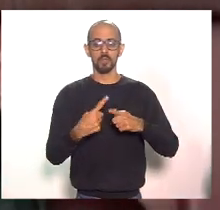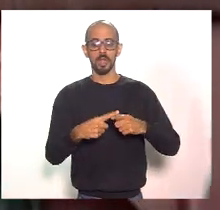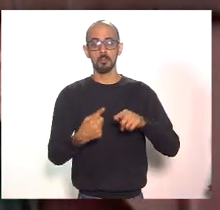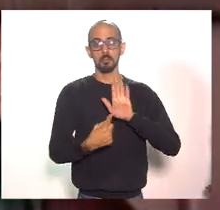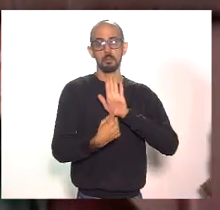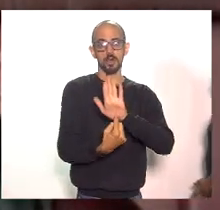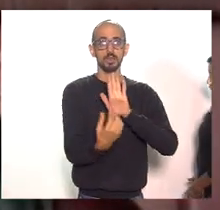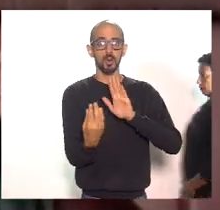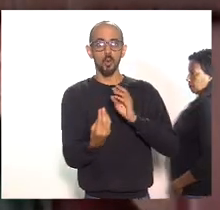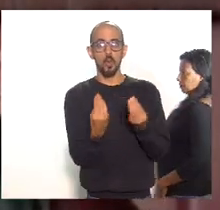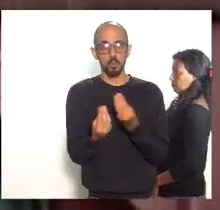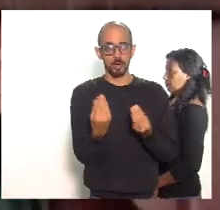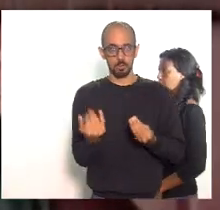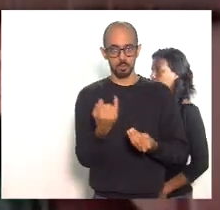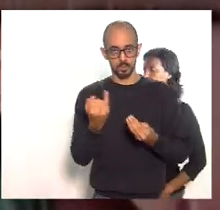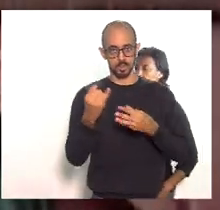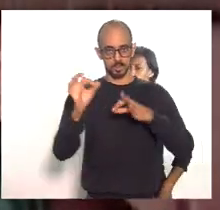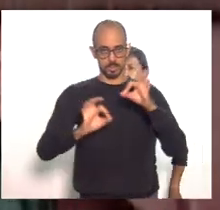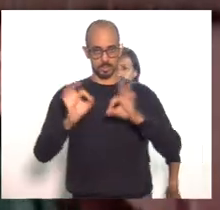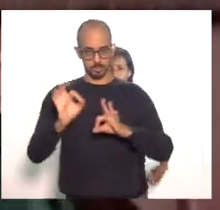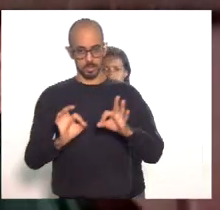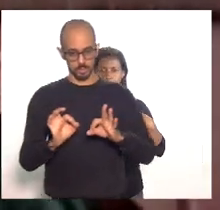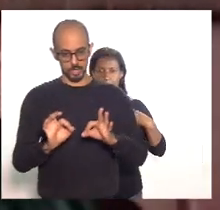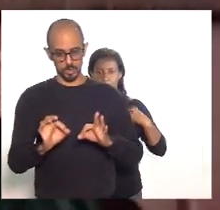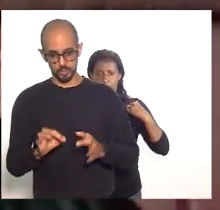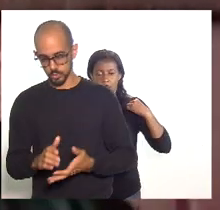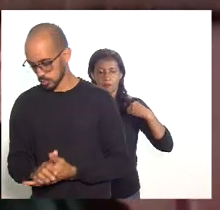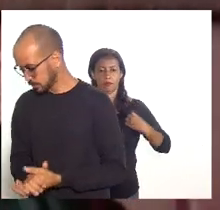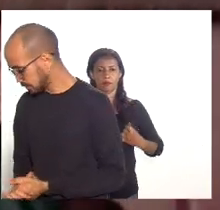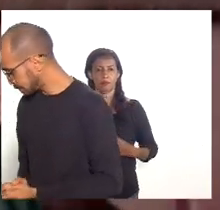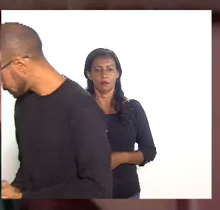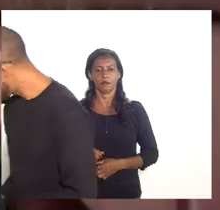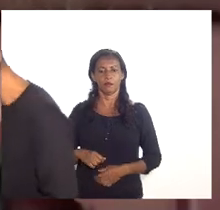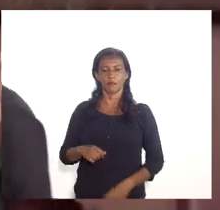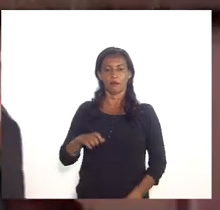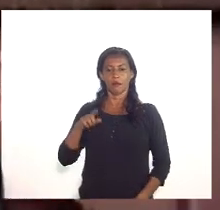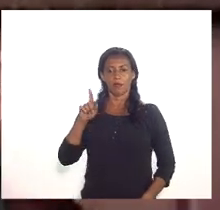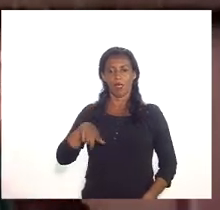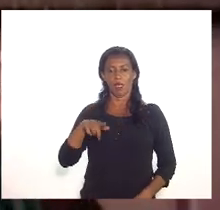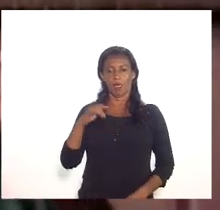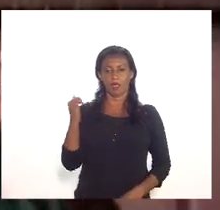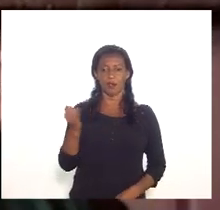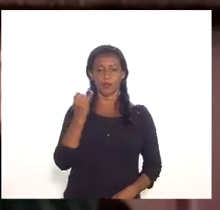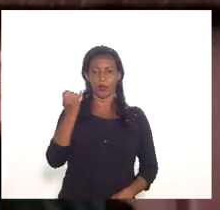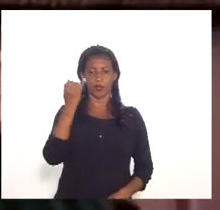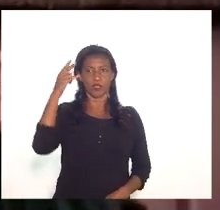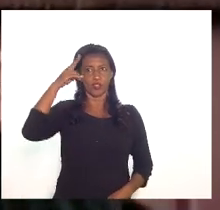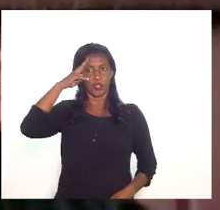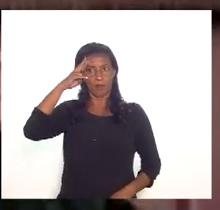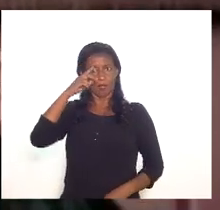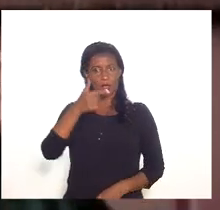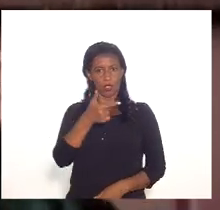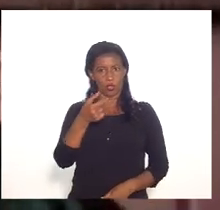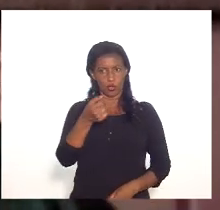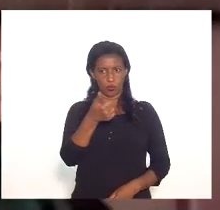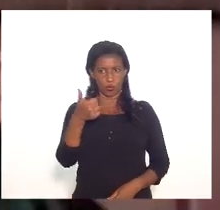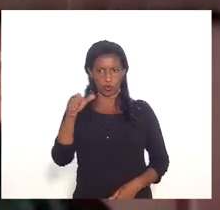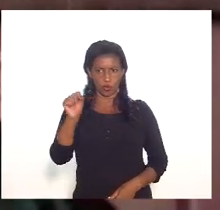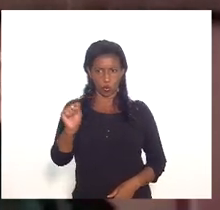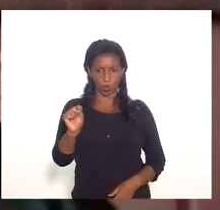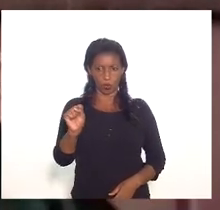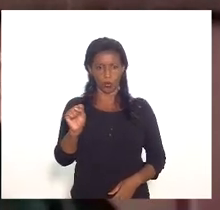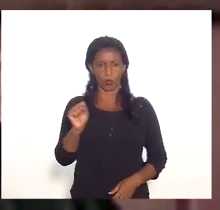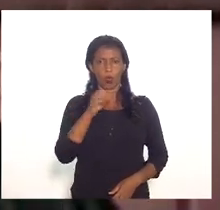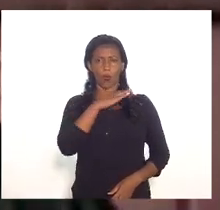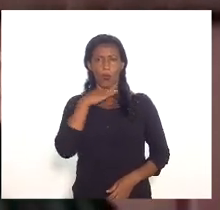importância de projetos como esse. É importante dizer que em 2018, por exemplo, no que se refere ao feminicídio, uma mulher